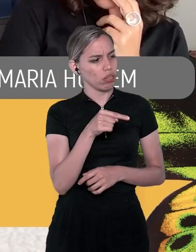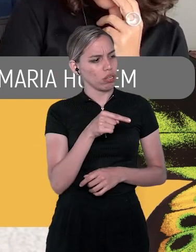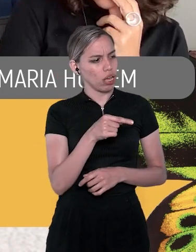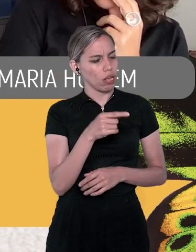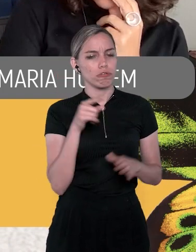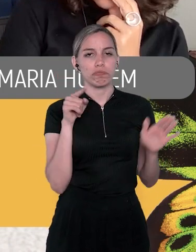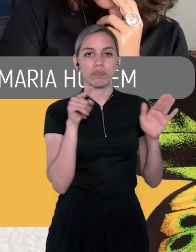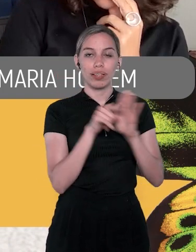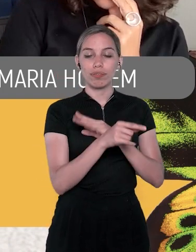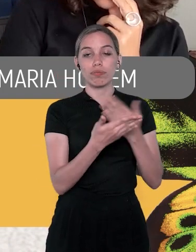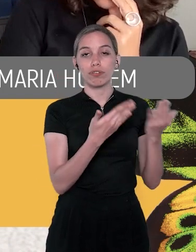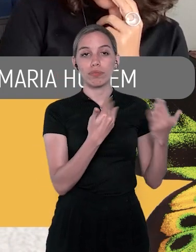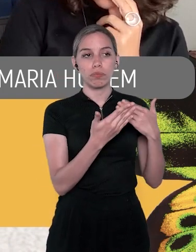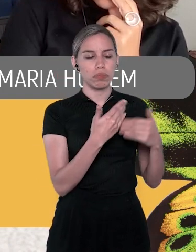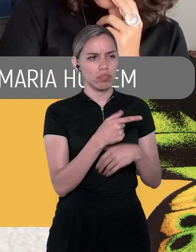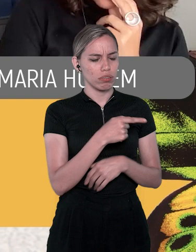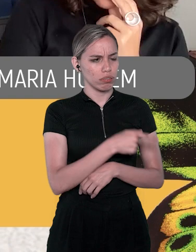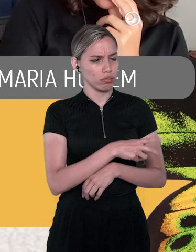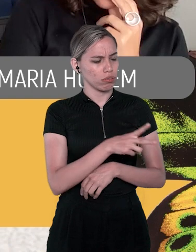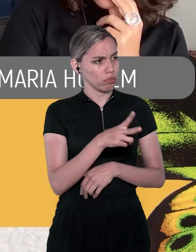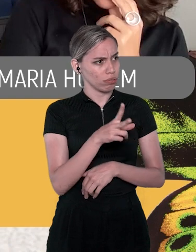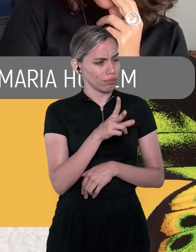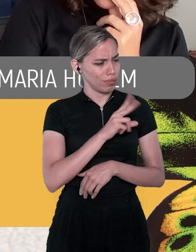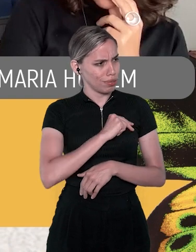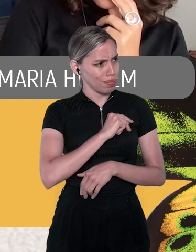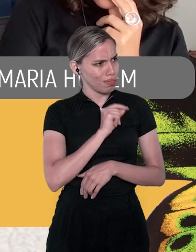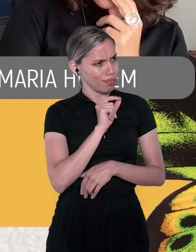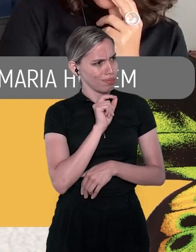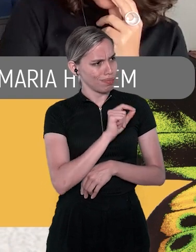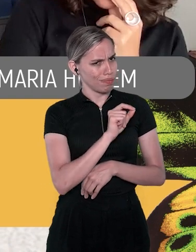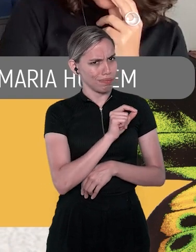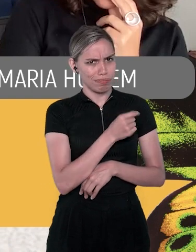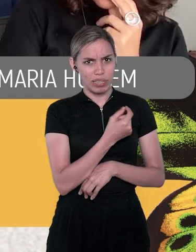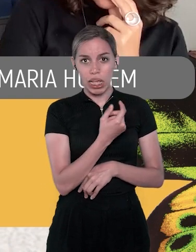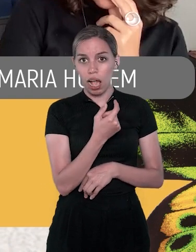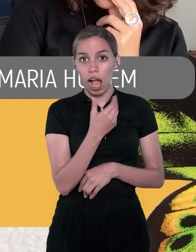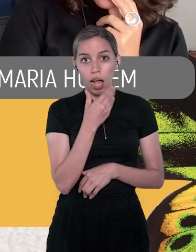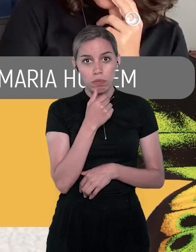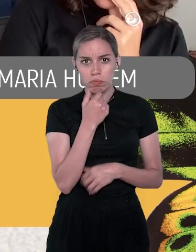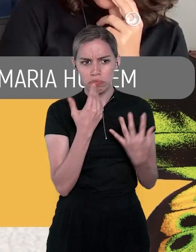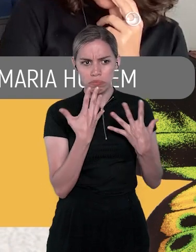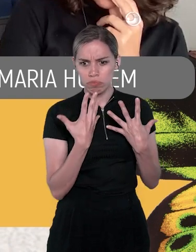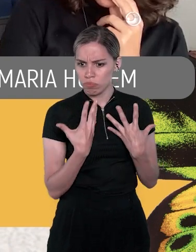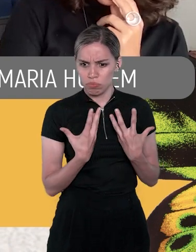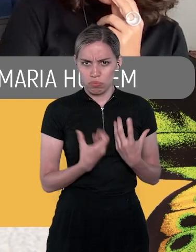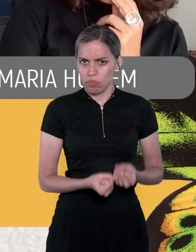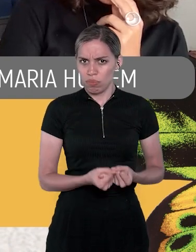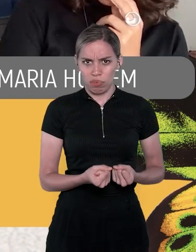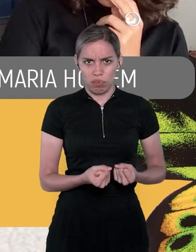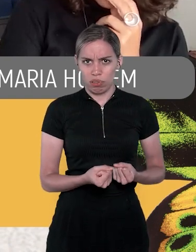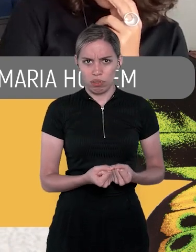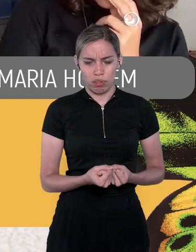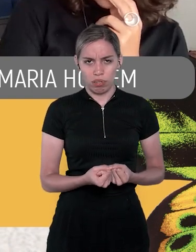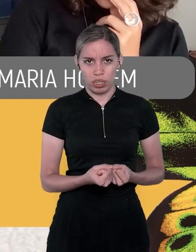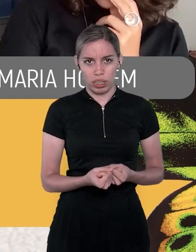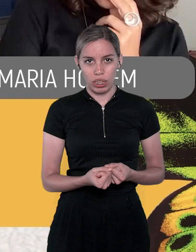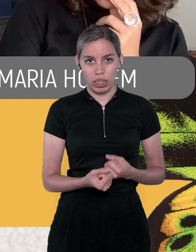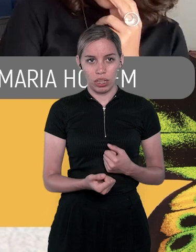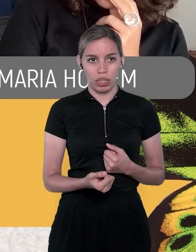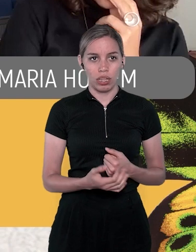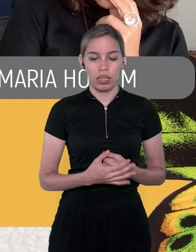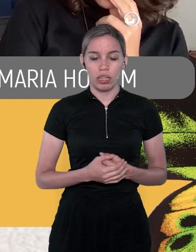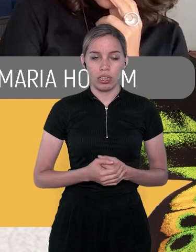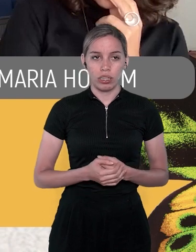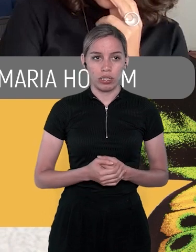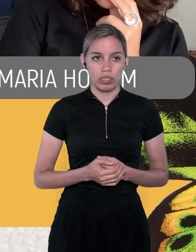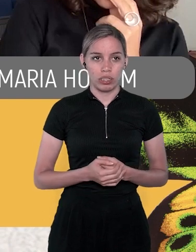pensa coisas que para ele são inegociáveis. Né? E não tem a menina.